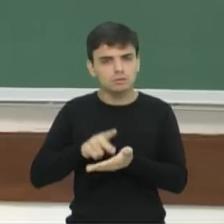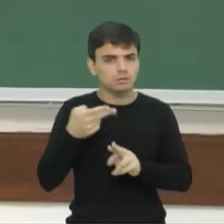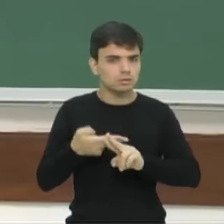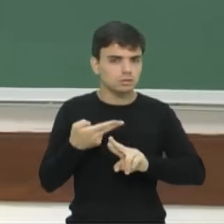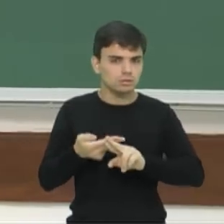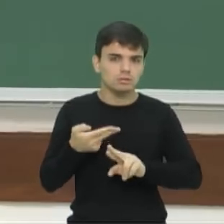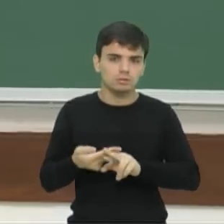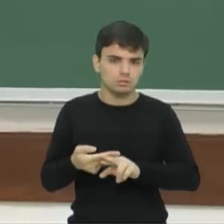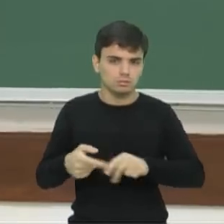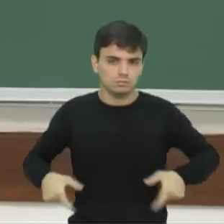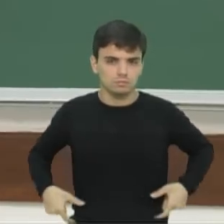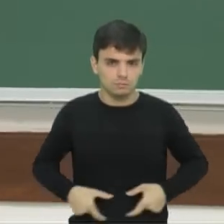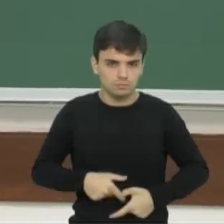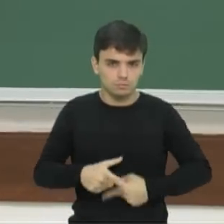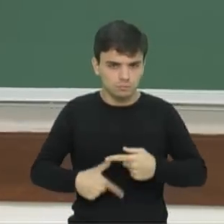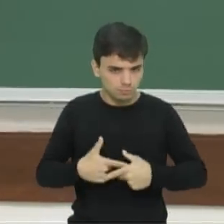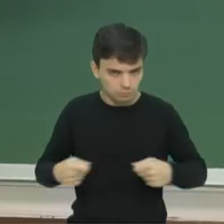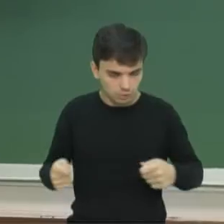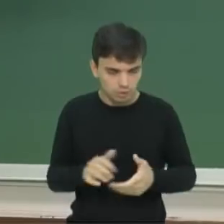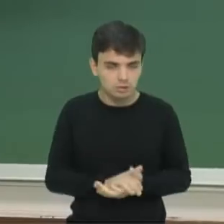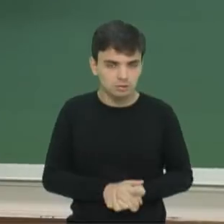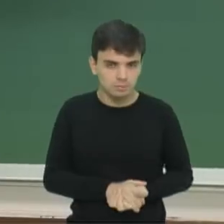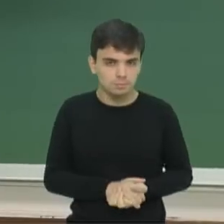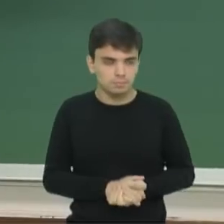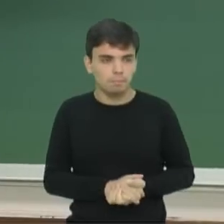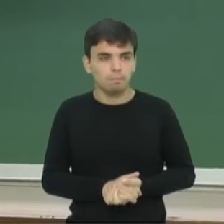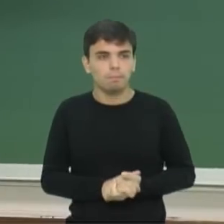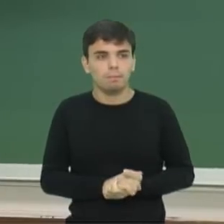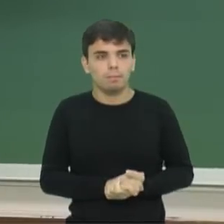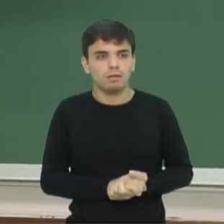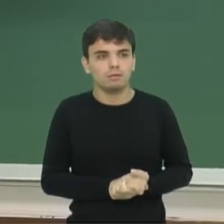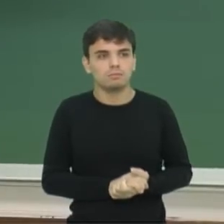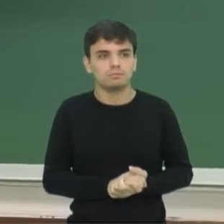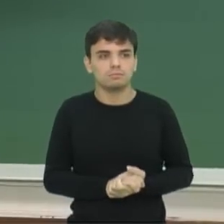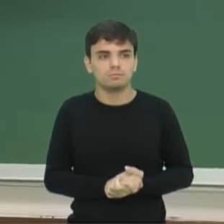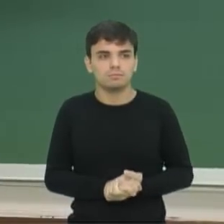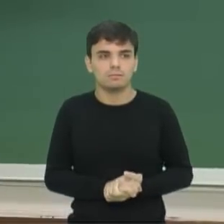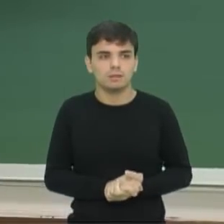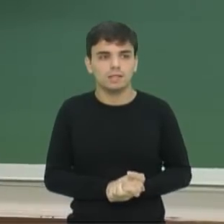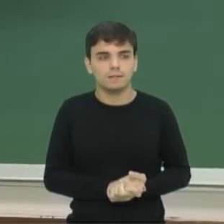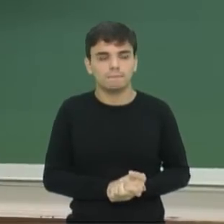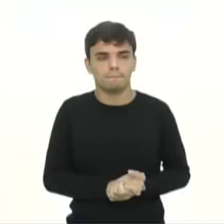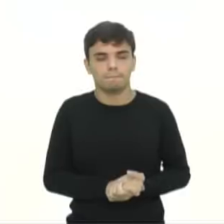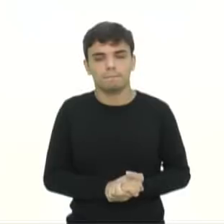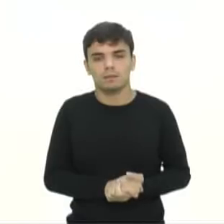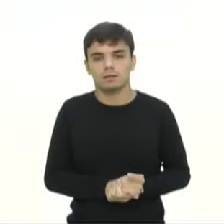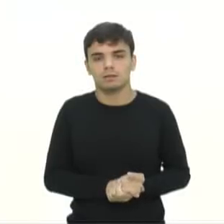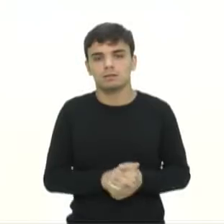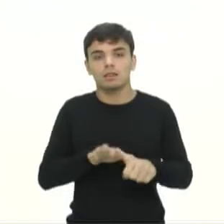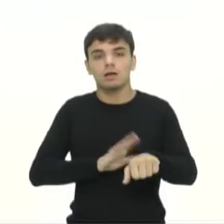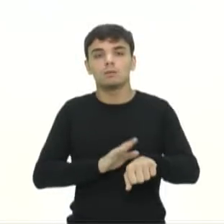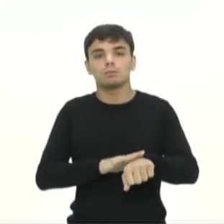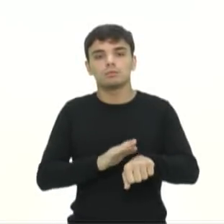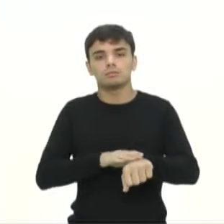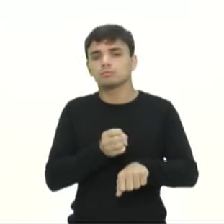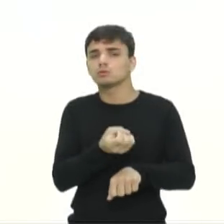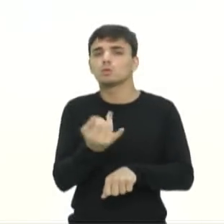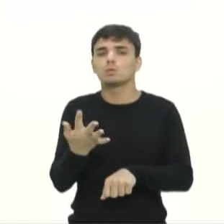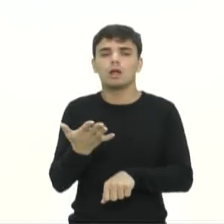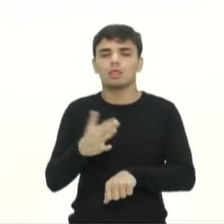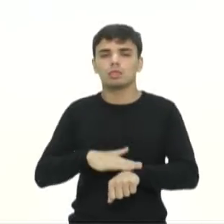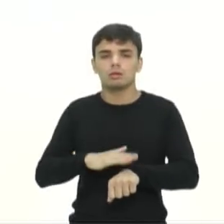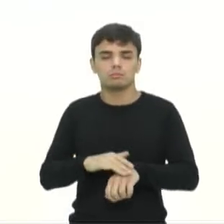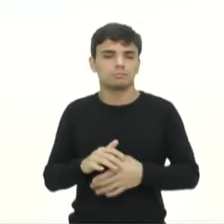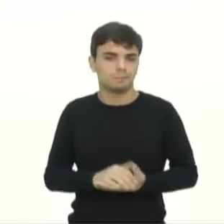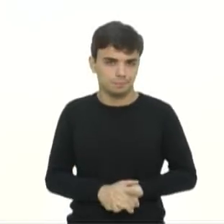da faixa para a competição. Então vestimentas estão colocadas aqui para vocês. A duração do combate. Então houve